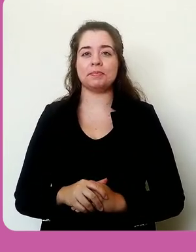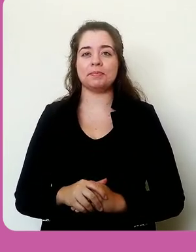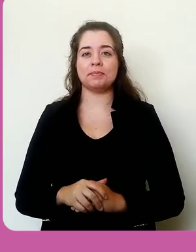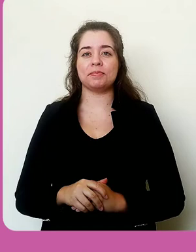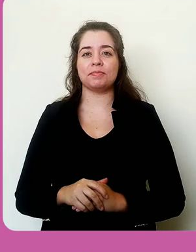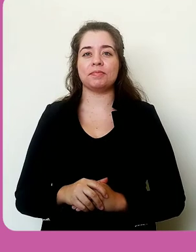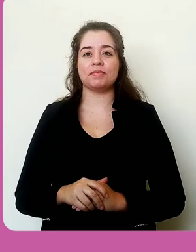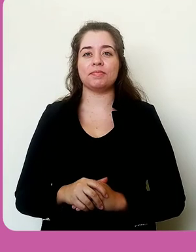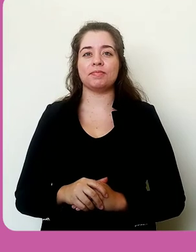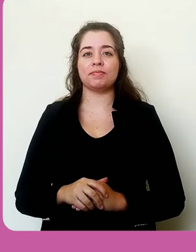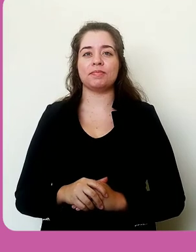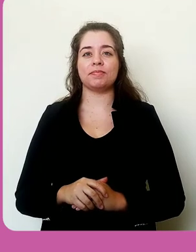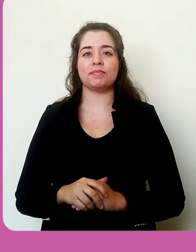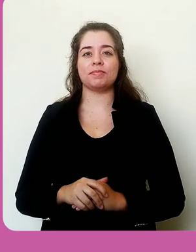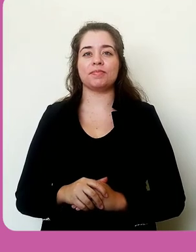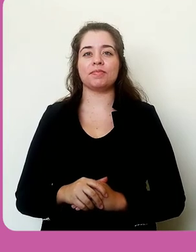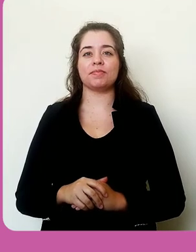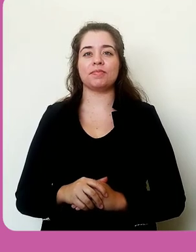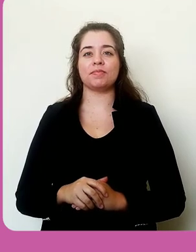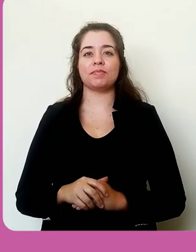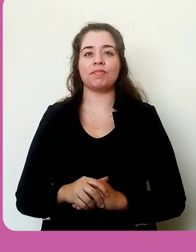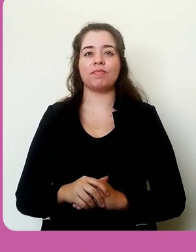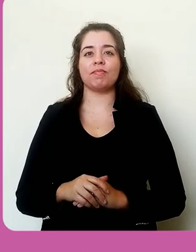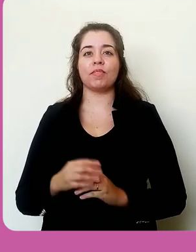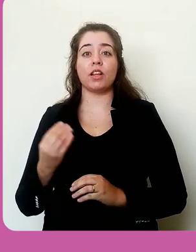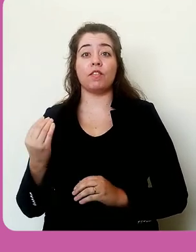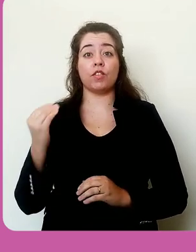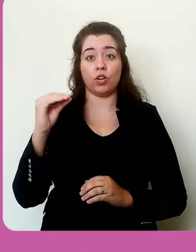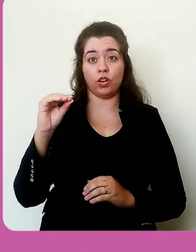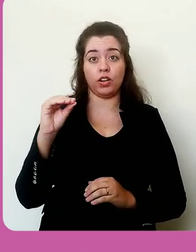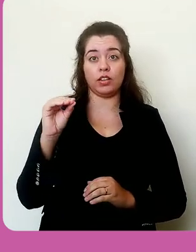vou deixar aqui uma marcação, ó. Vídeo.